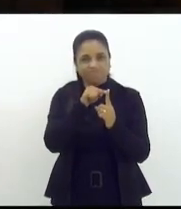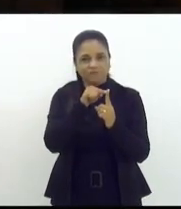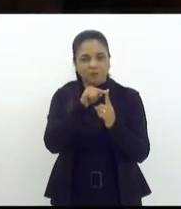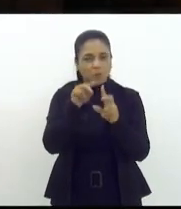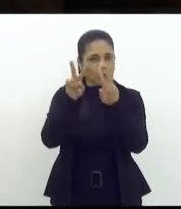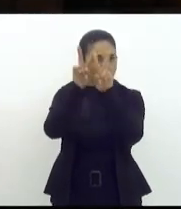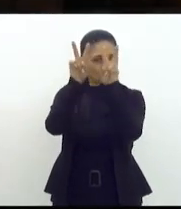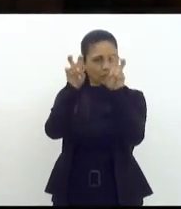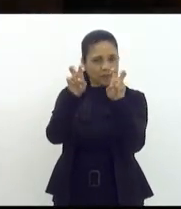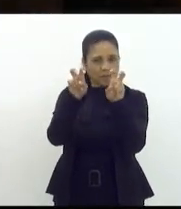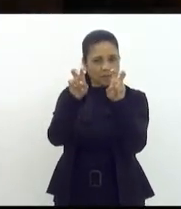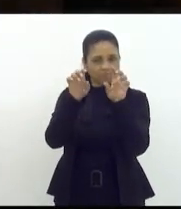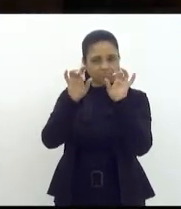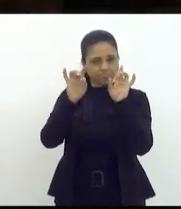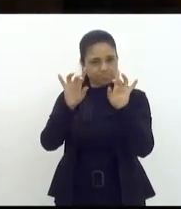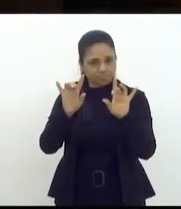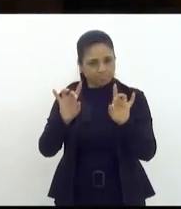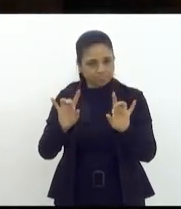específico